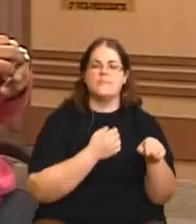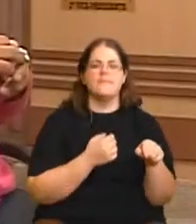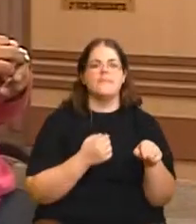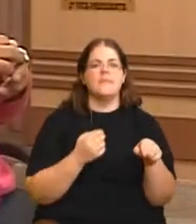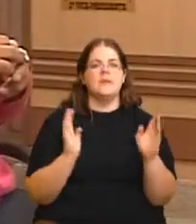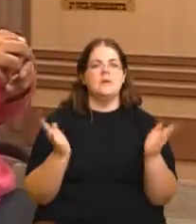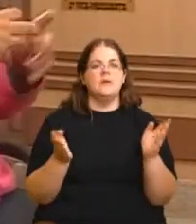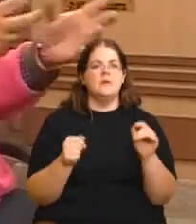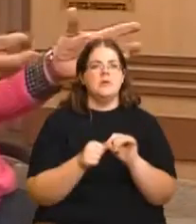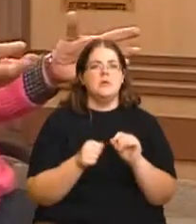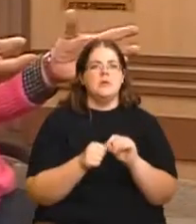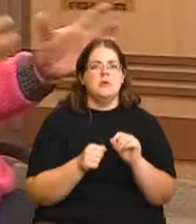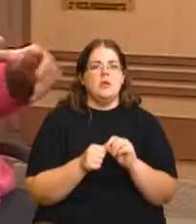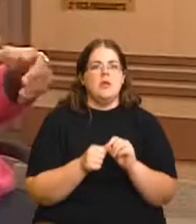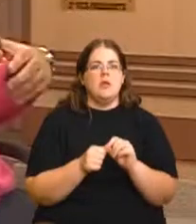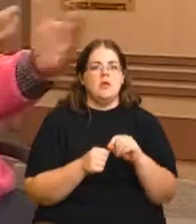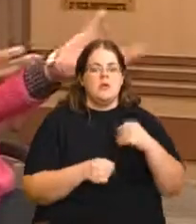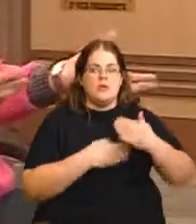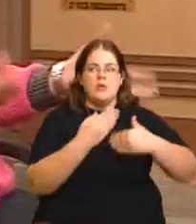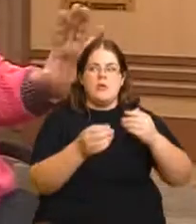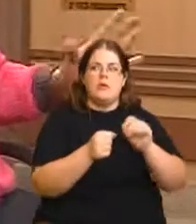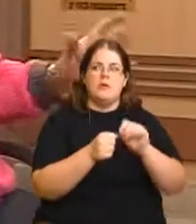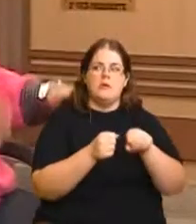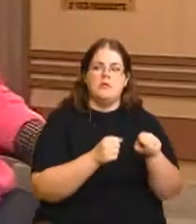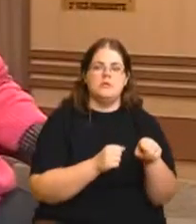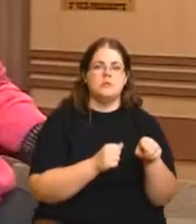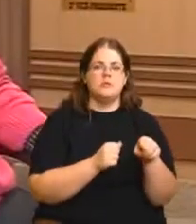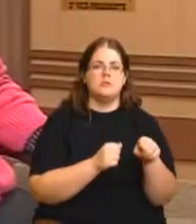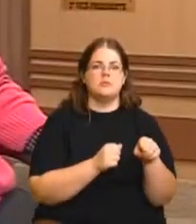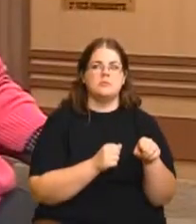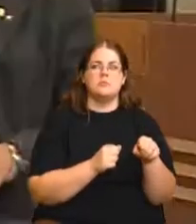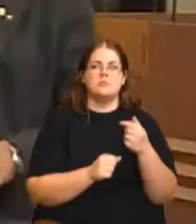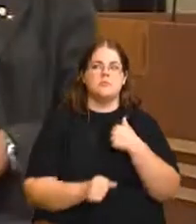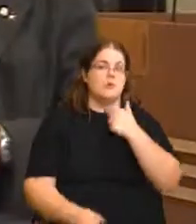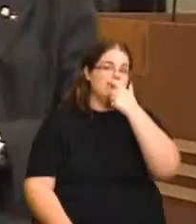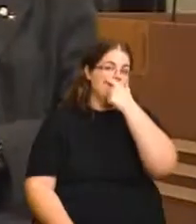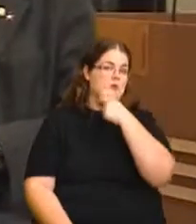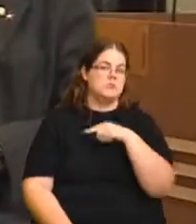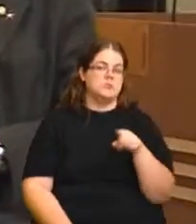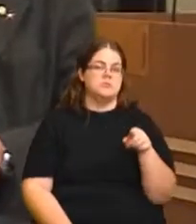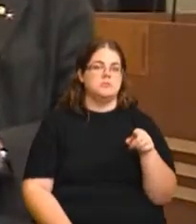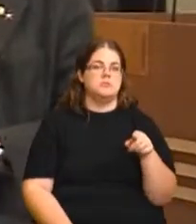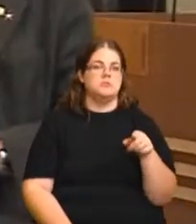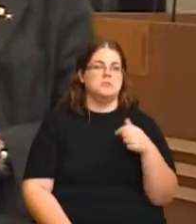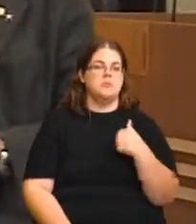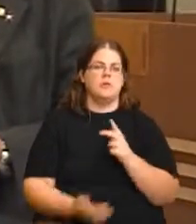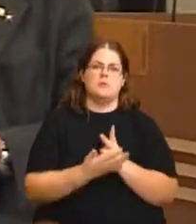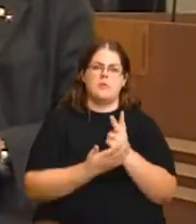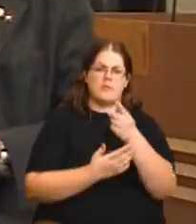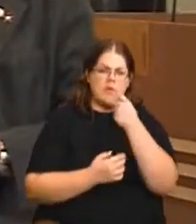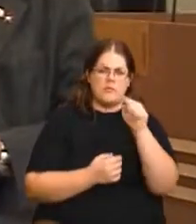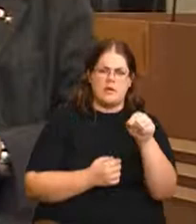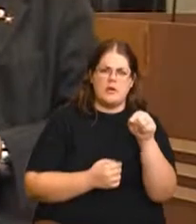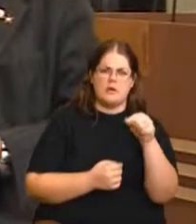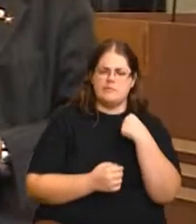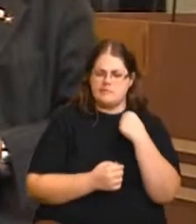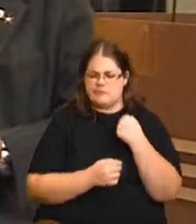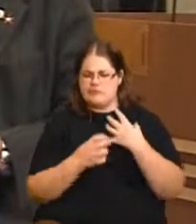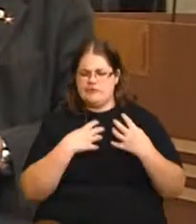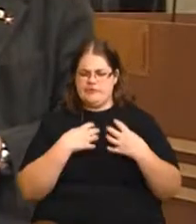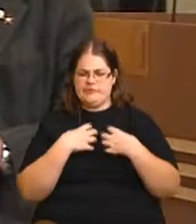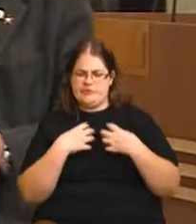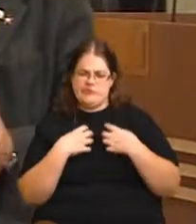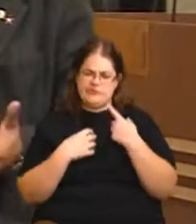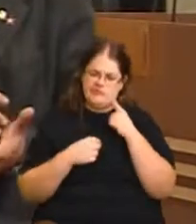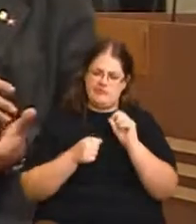retirada, houve avanço, não houve avanço? Como é que está vendo essa questão, vereador? Eu acho que eu sempre condenei a forma que